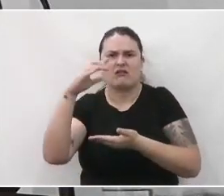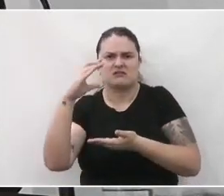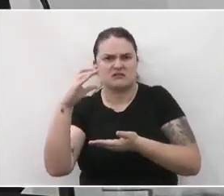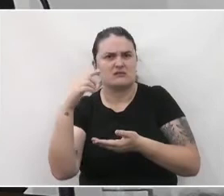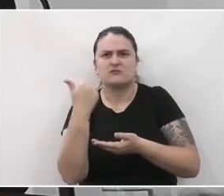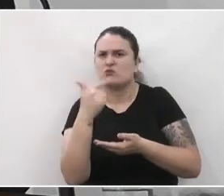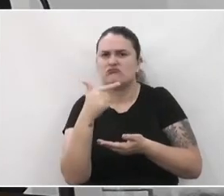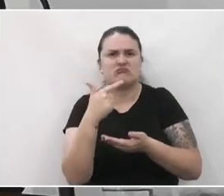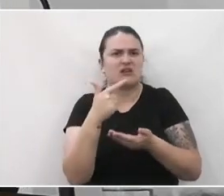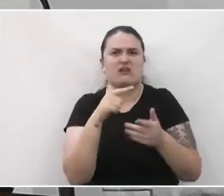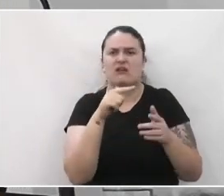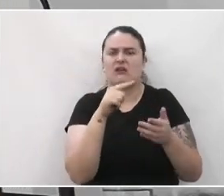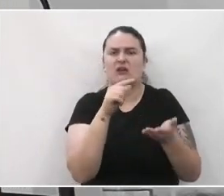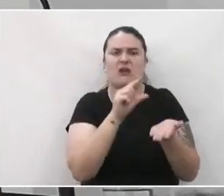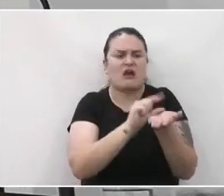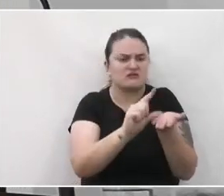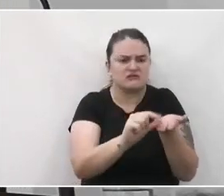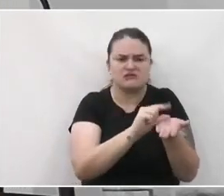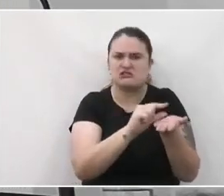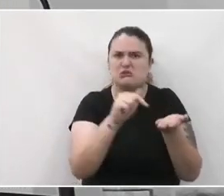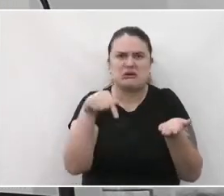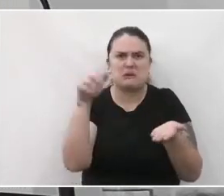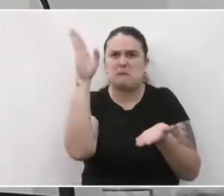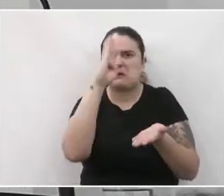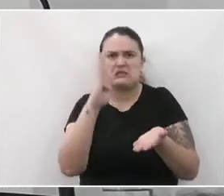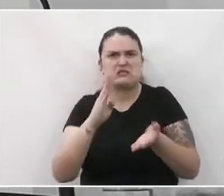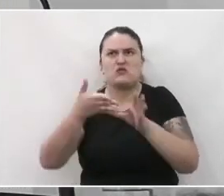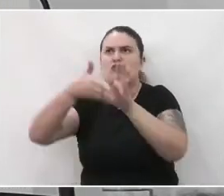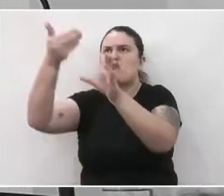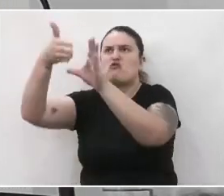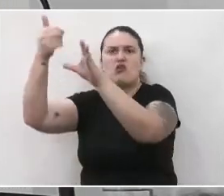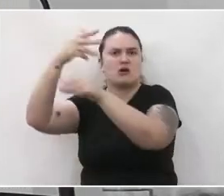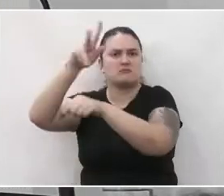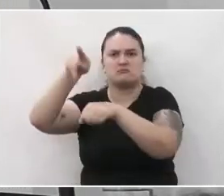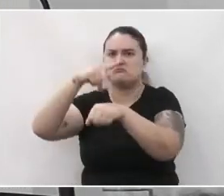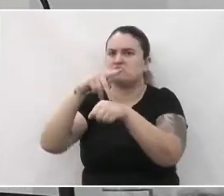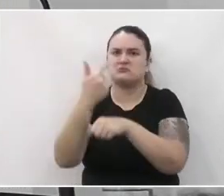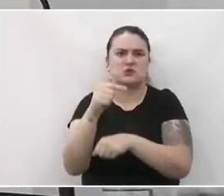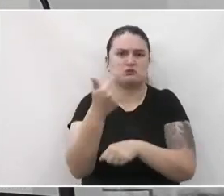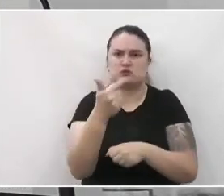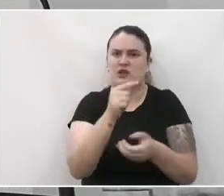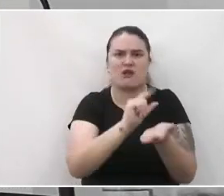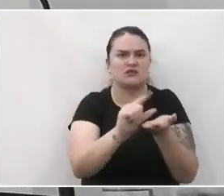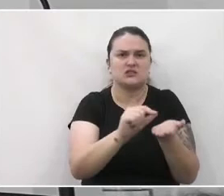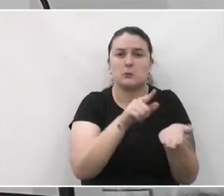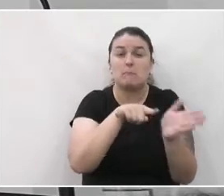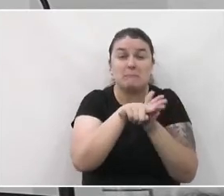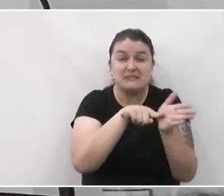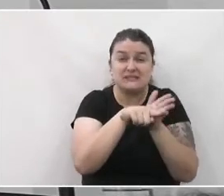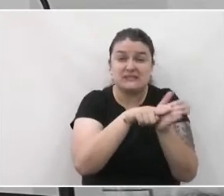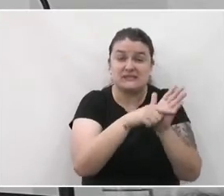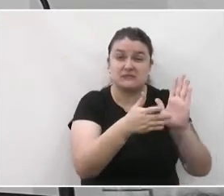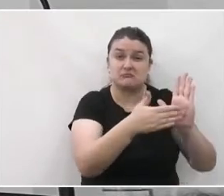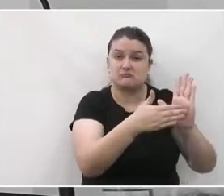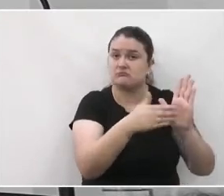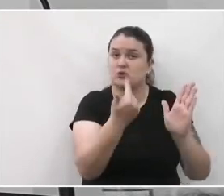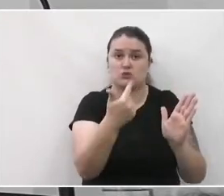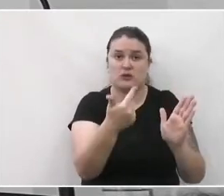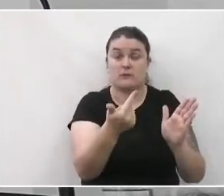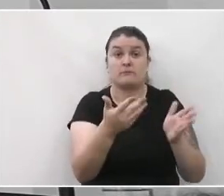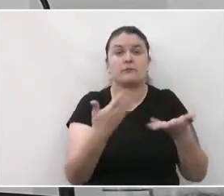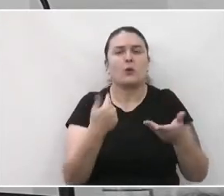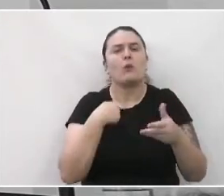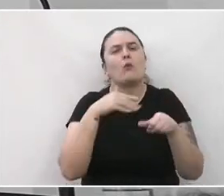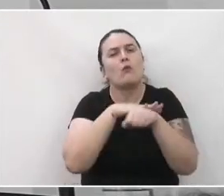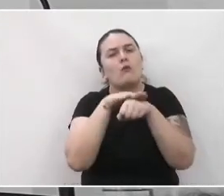Não existe nenhum trabalho a nível nem de Brasil, nem nível mundial com relação a isso. Conversando com todos